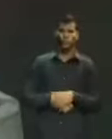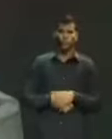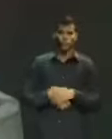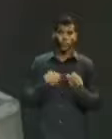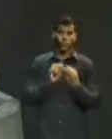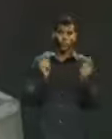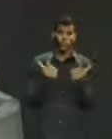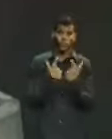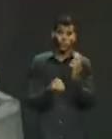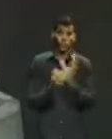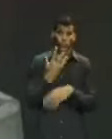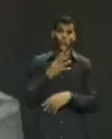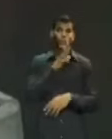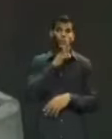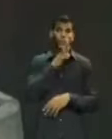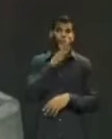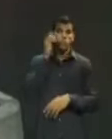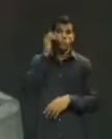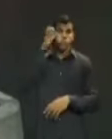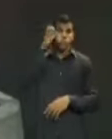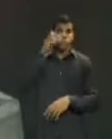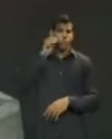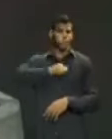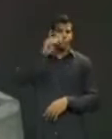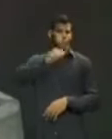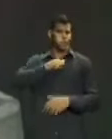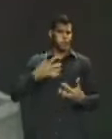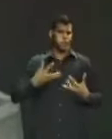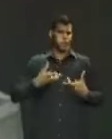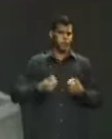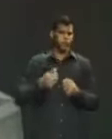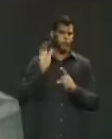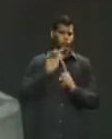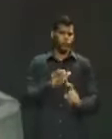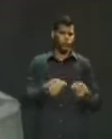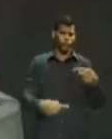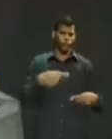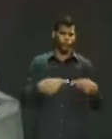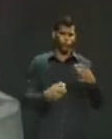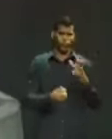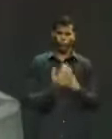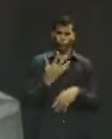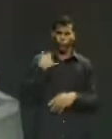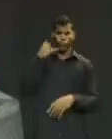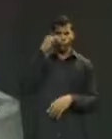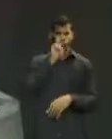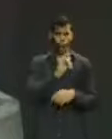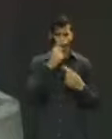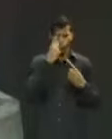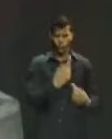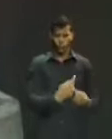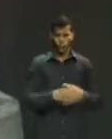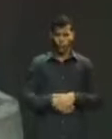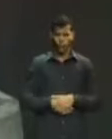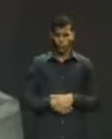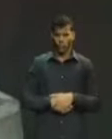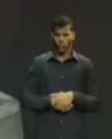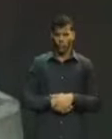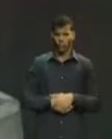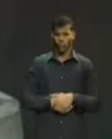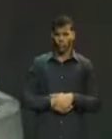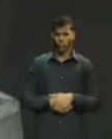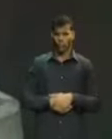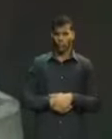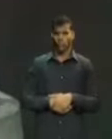produz conhecimento de boa qualidade para influenciar a política pública de prevenção à violência. Cada